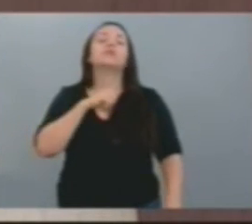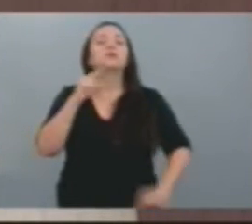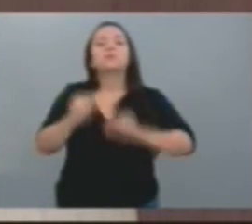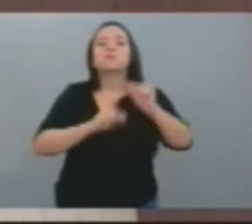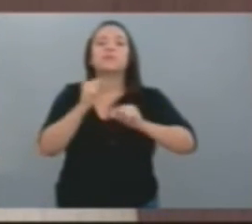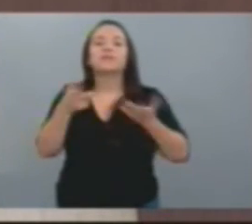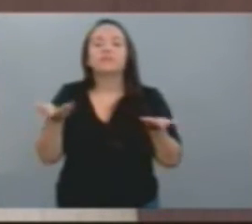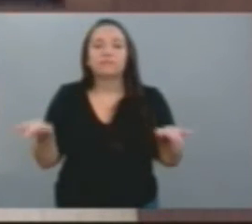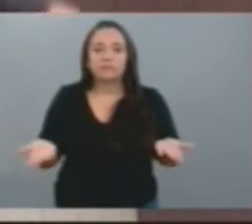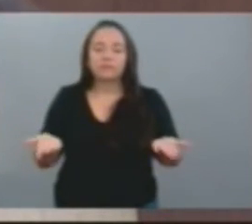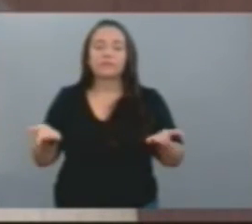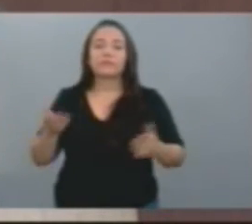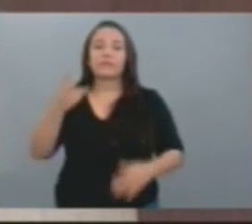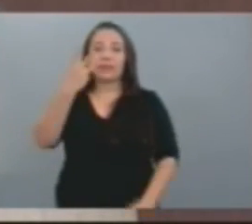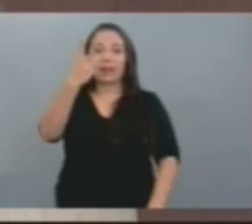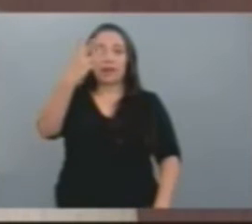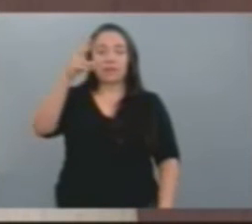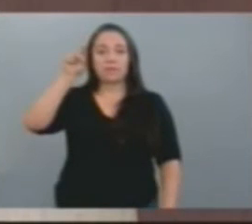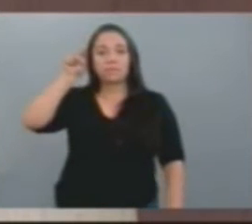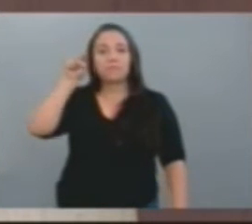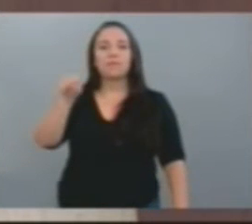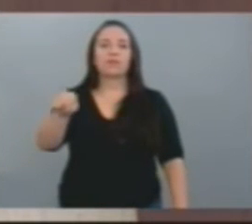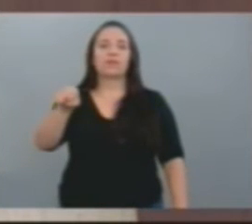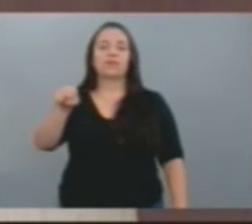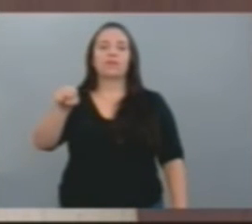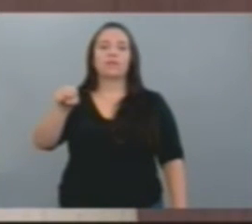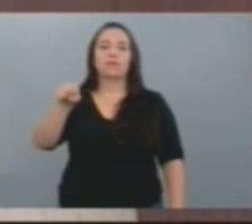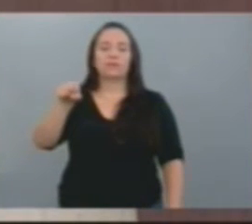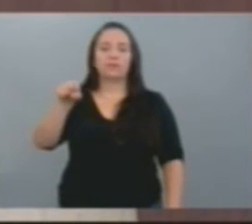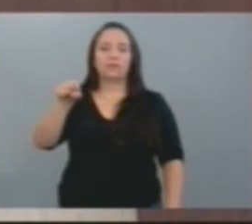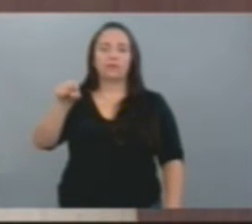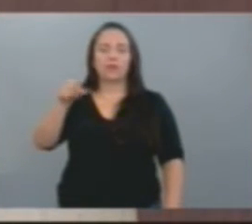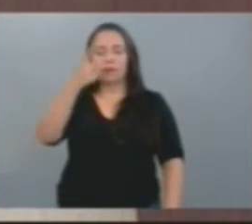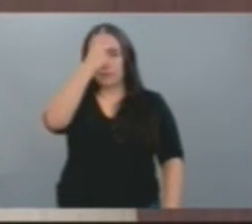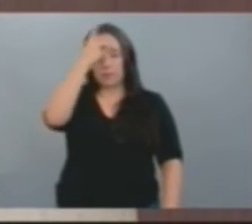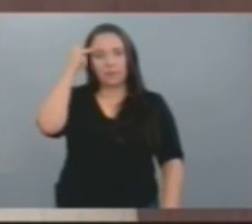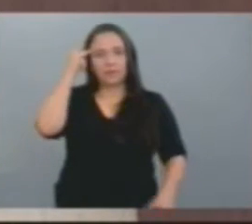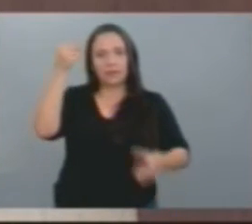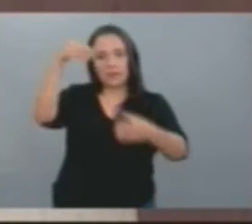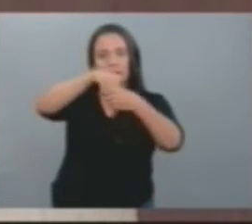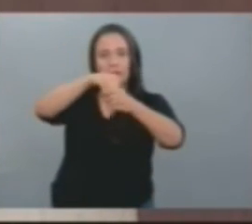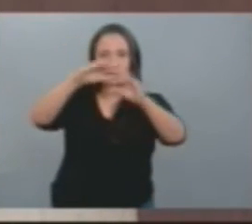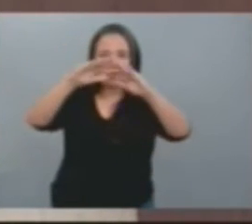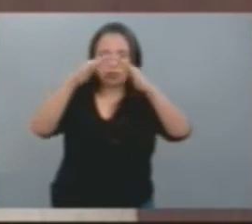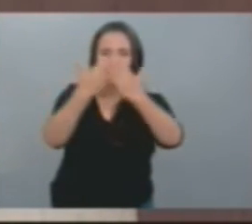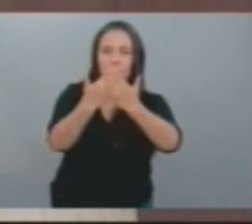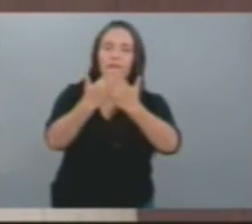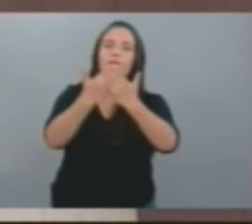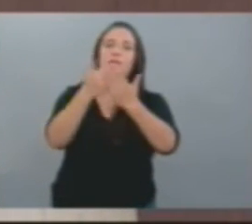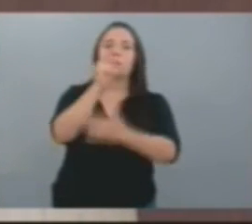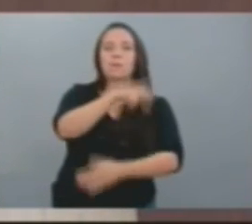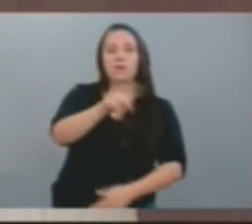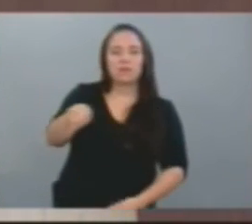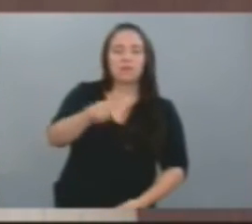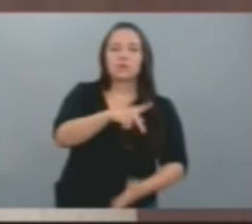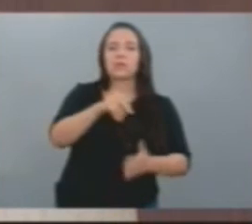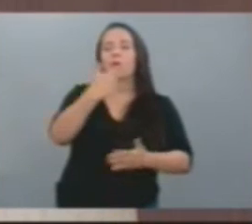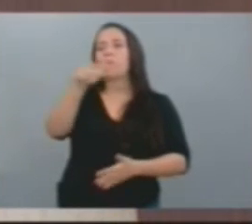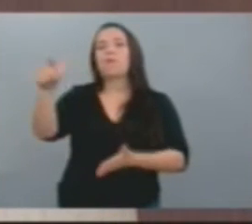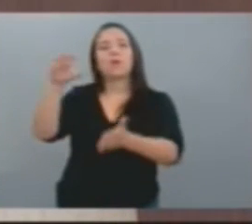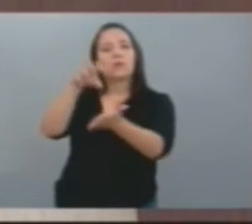extinção de 3.000 funções escolares, que estavam ocupadas, sobretudo, por